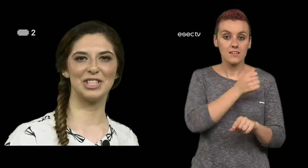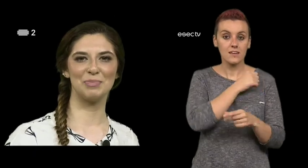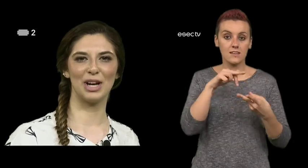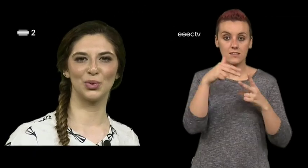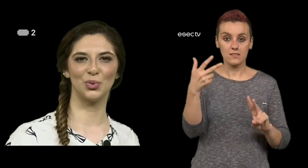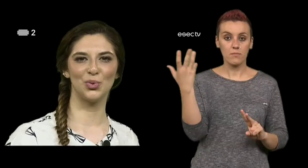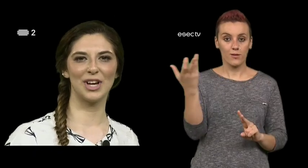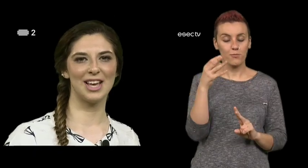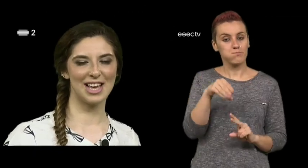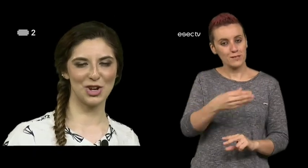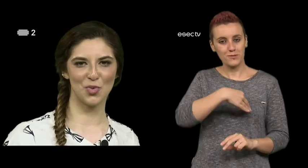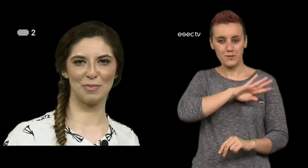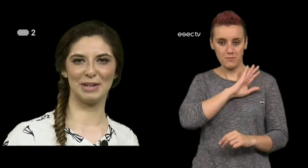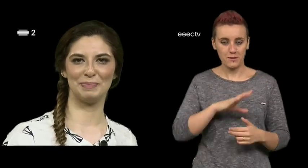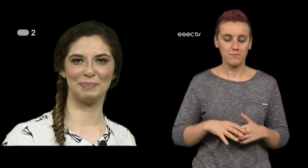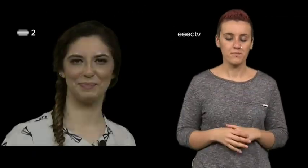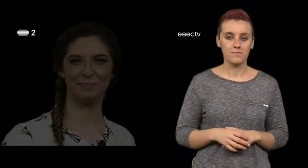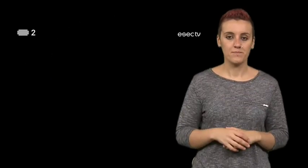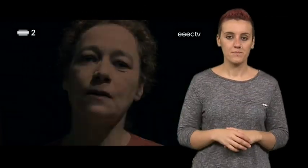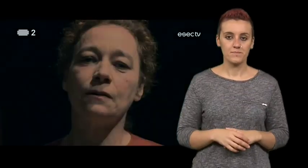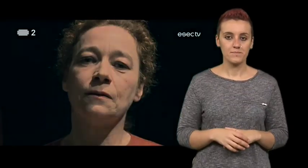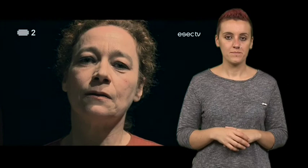Casa Municipal da Cultura, em Coimbra.